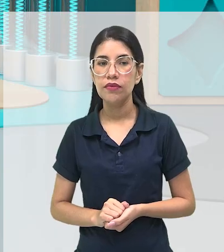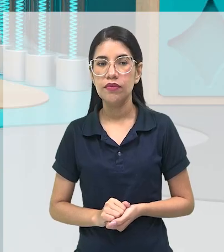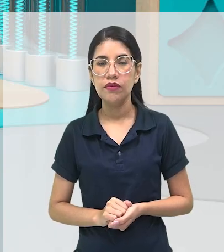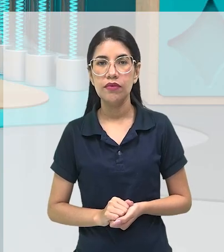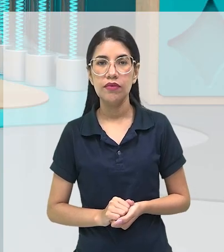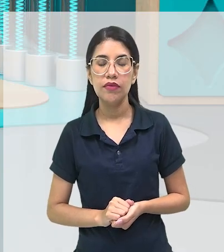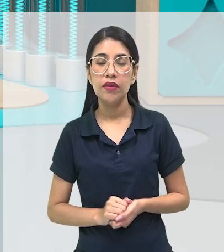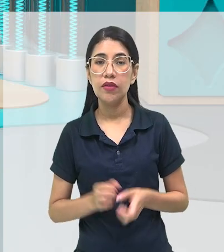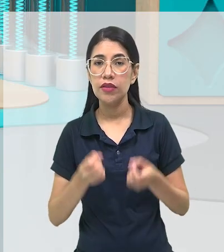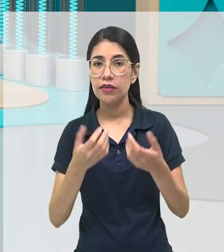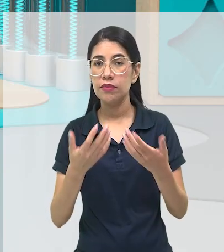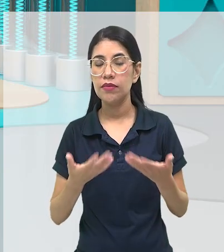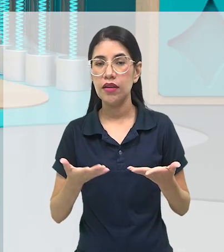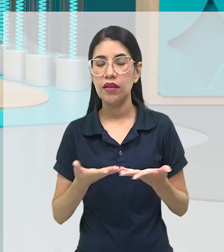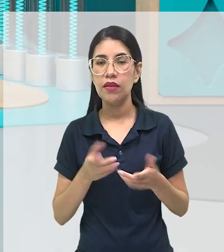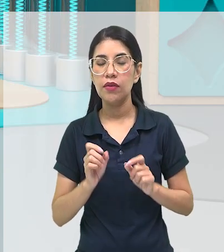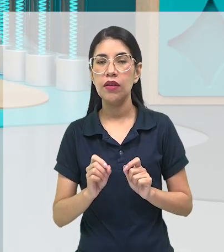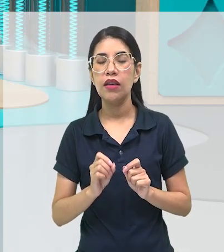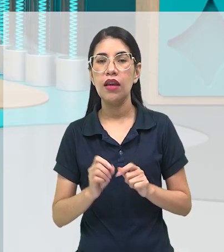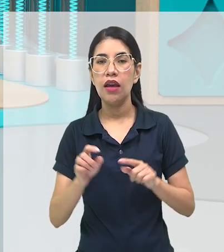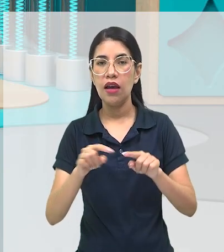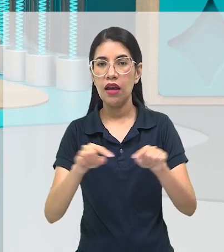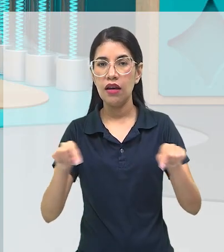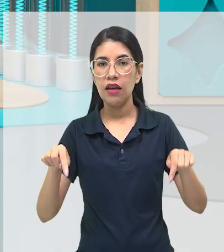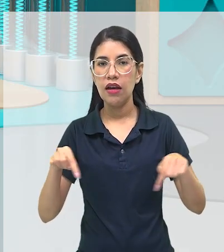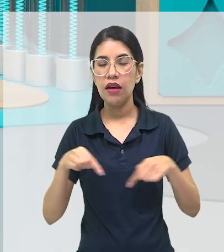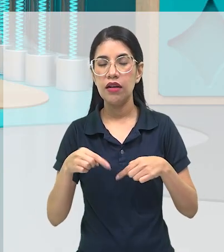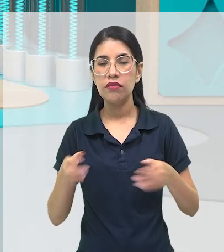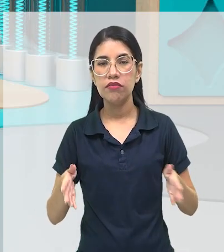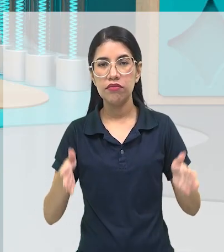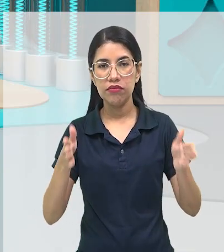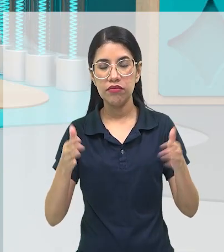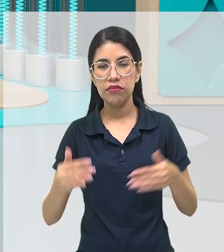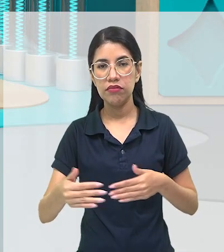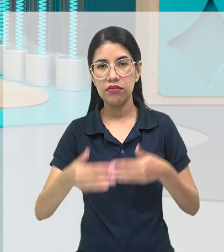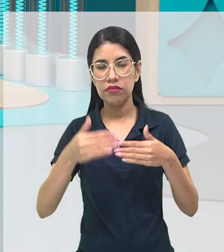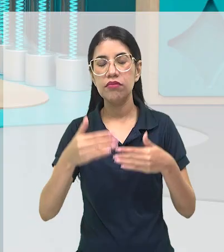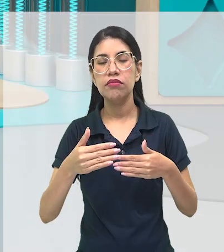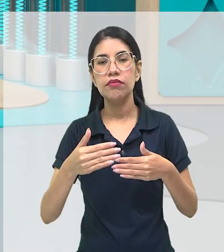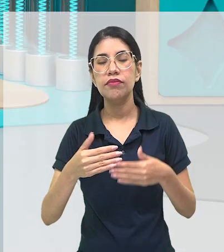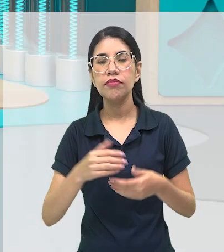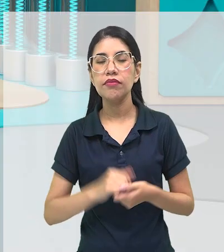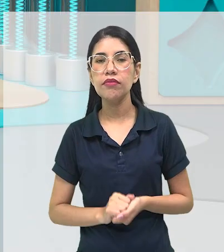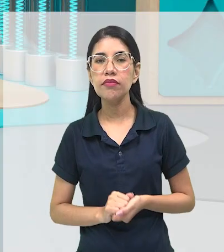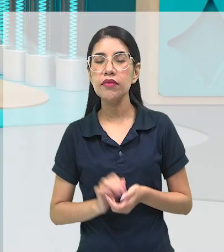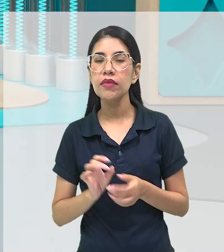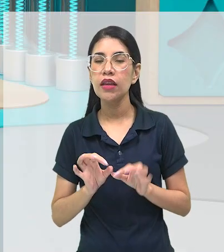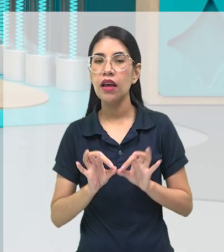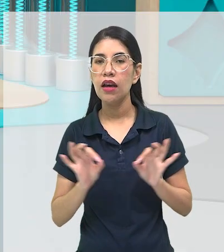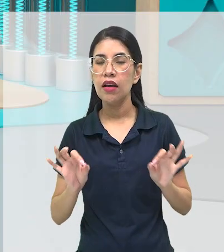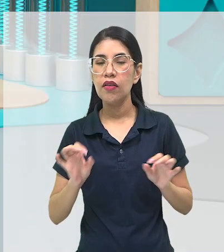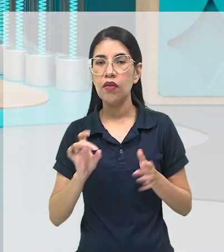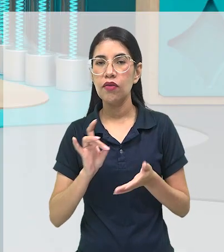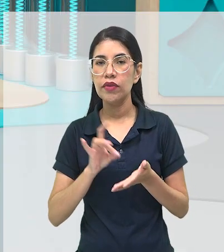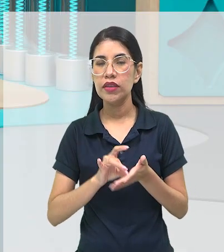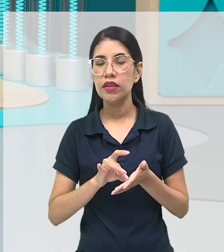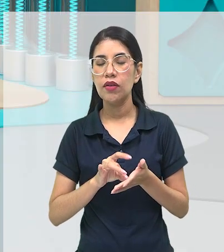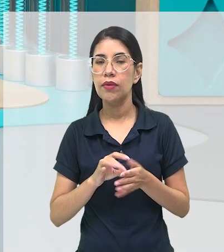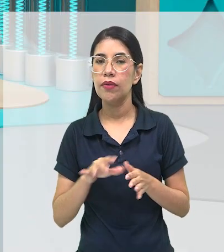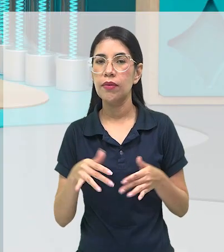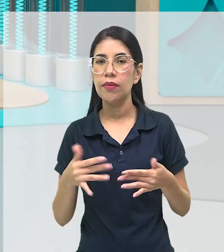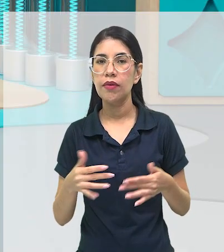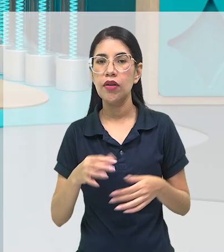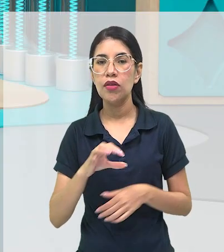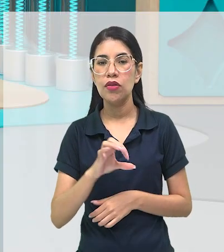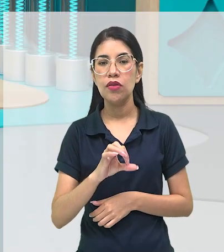Bom, aqui nós vamos falar um pouco sobre a quadra de jogo, né? Que era o ambiente que nós estávamos anteriormente. A quadra oficial ela deve ter os seguintes diâmetros,